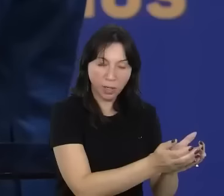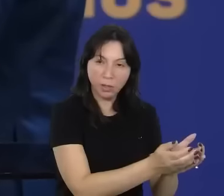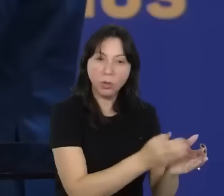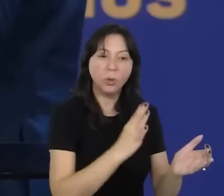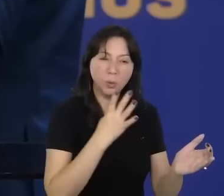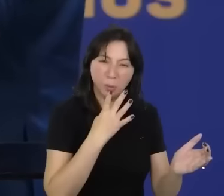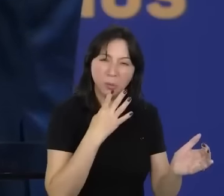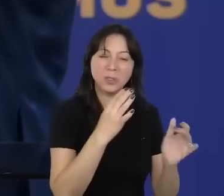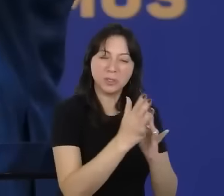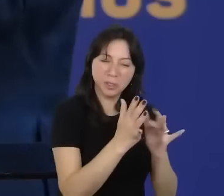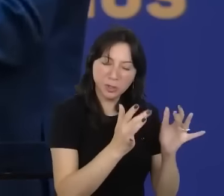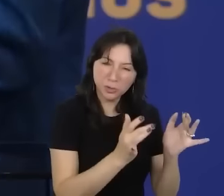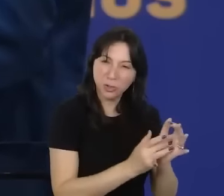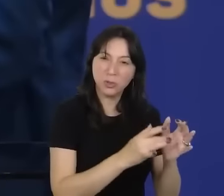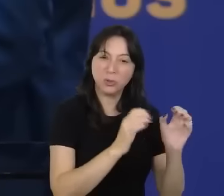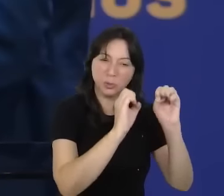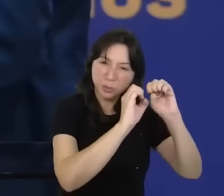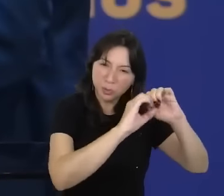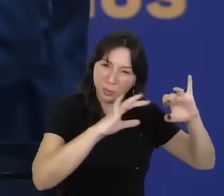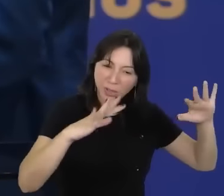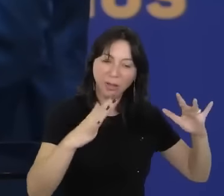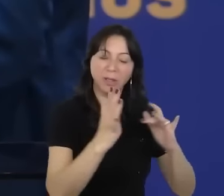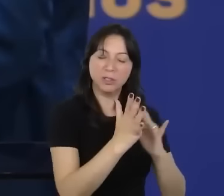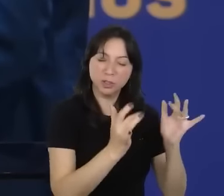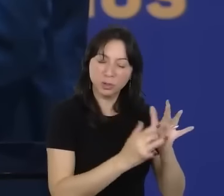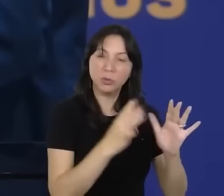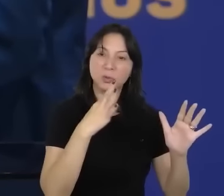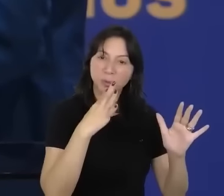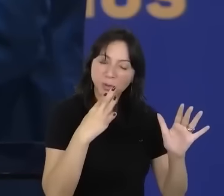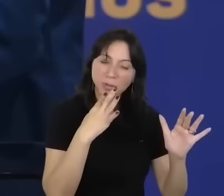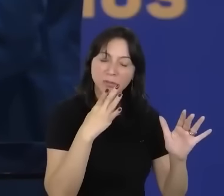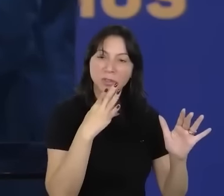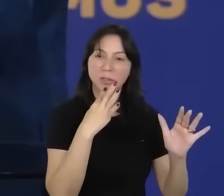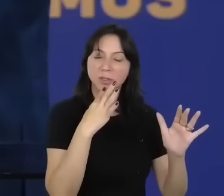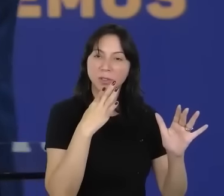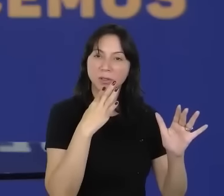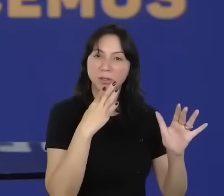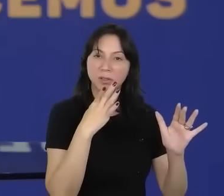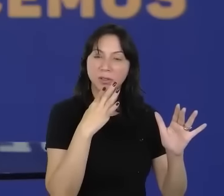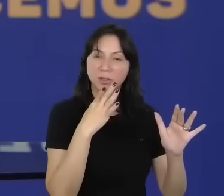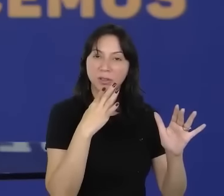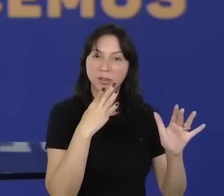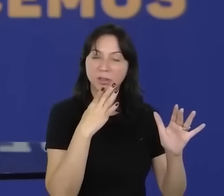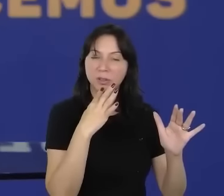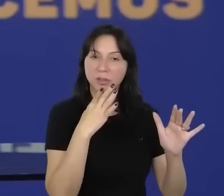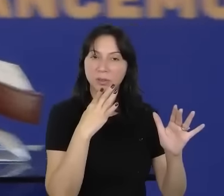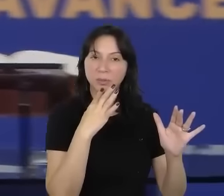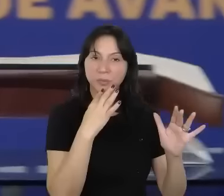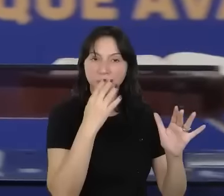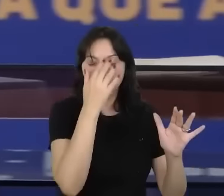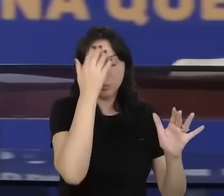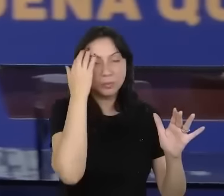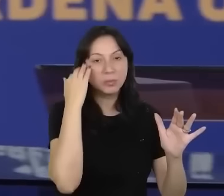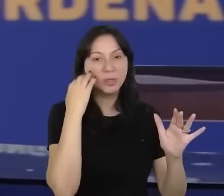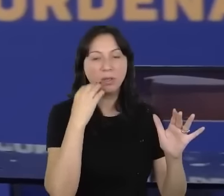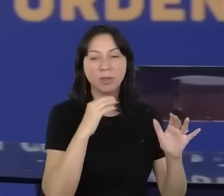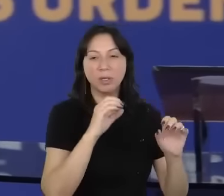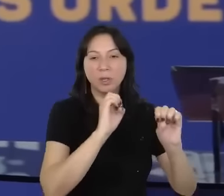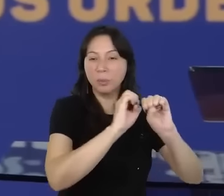grande milagre um banquete no deserto e a única receita que eles tinham era cinco pães e